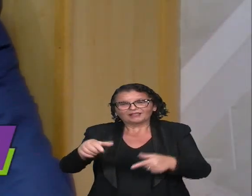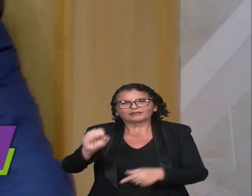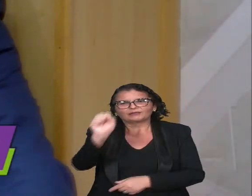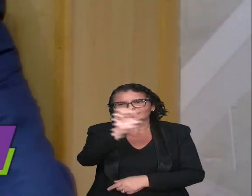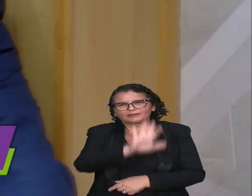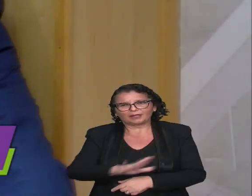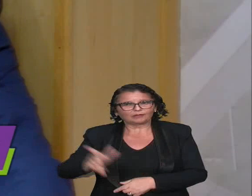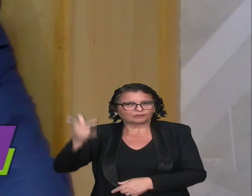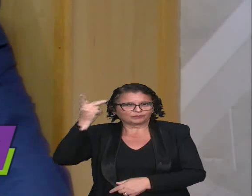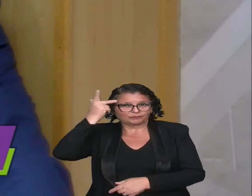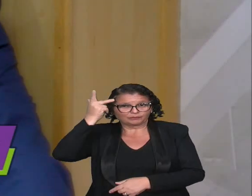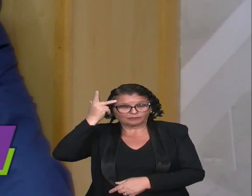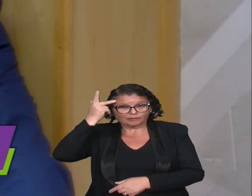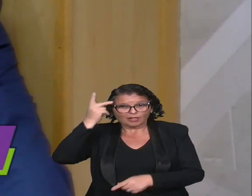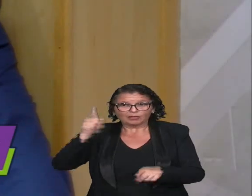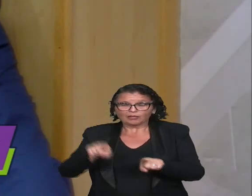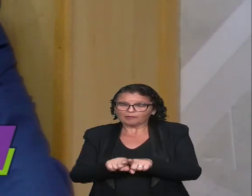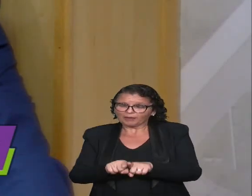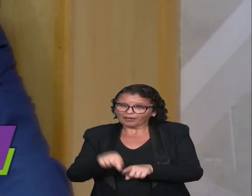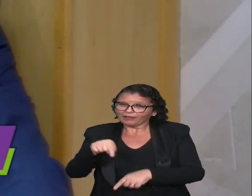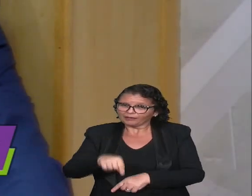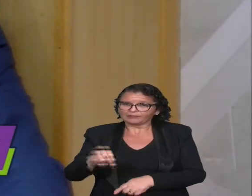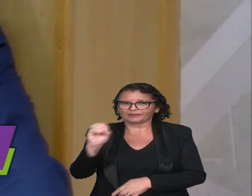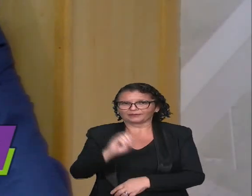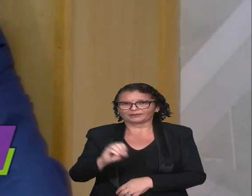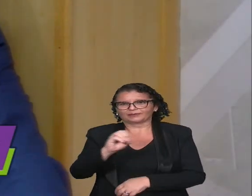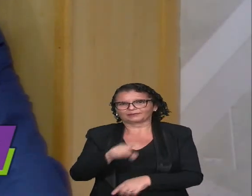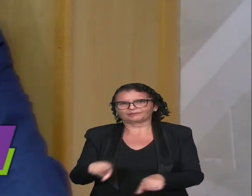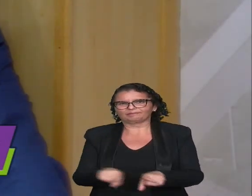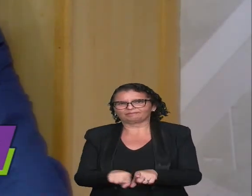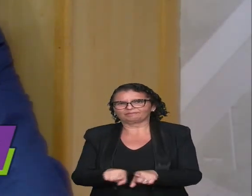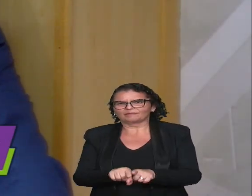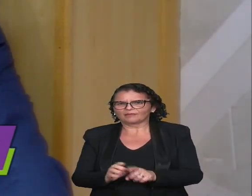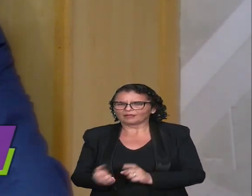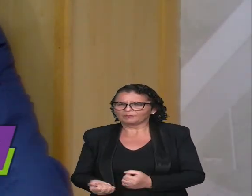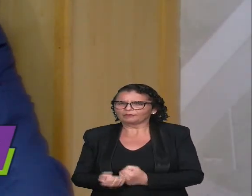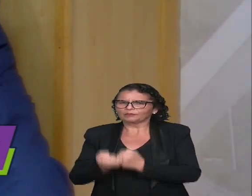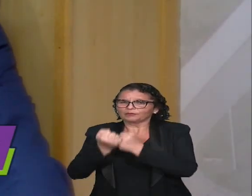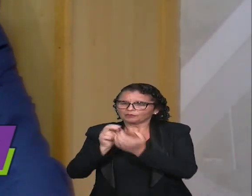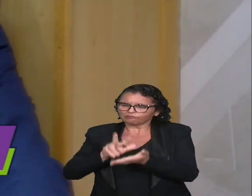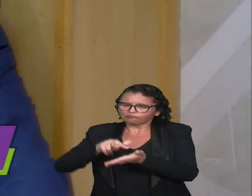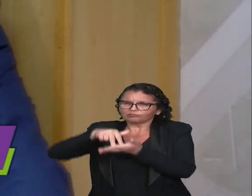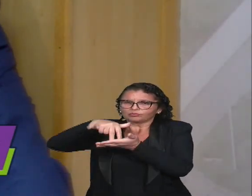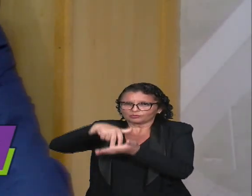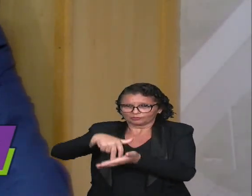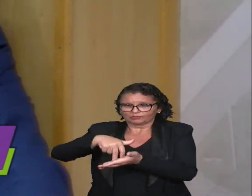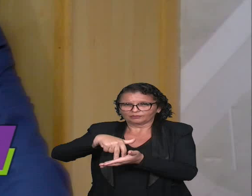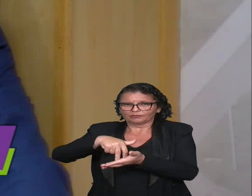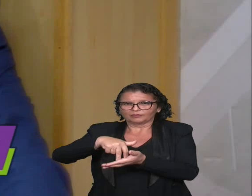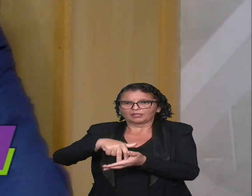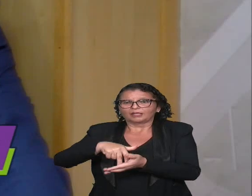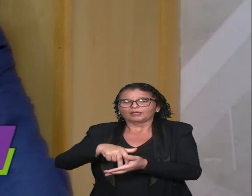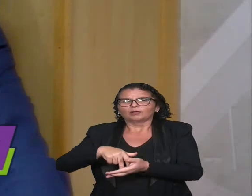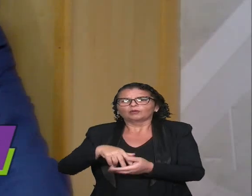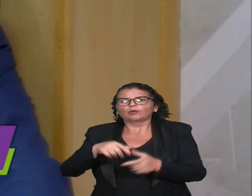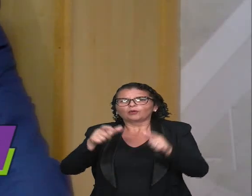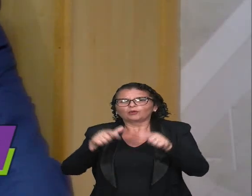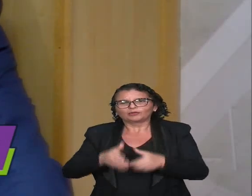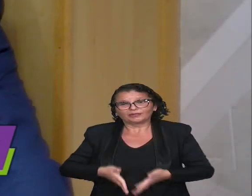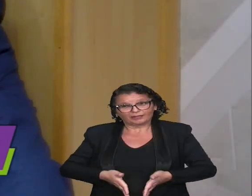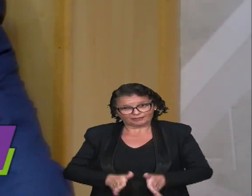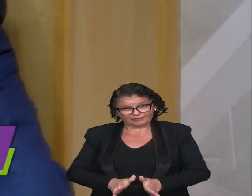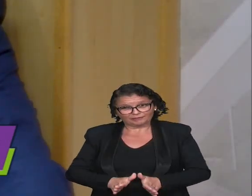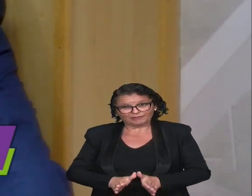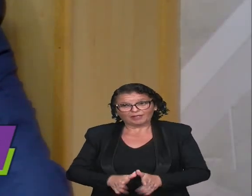o estado mas de modo muito especial também a nossa cidade cidade que ajudou a me eleger cidade onde nasci